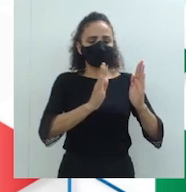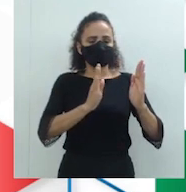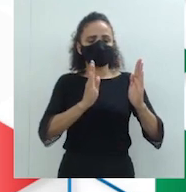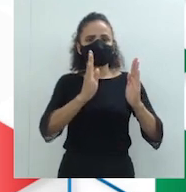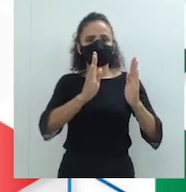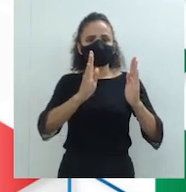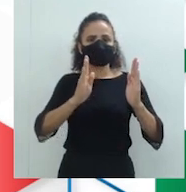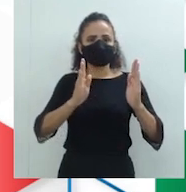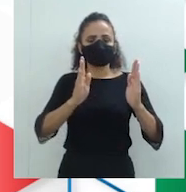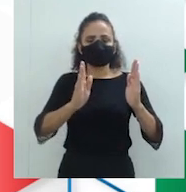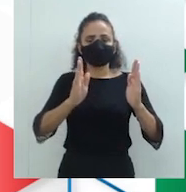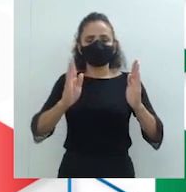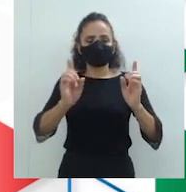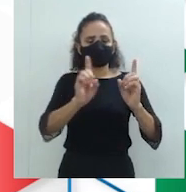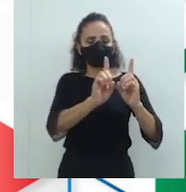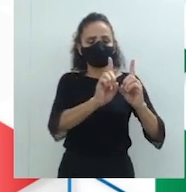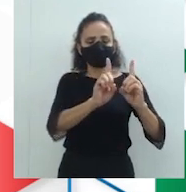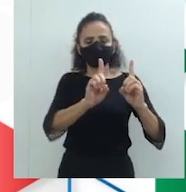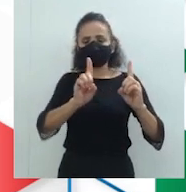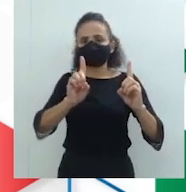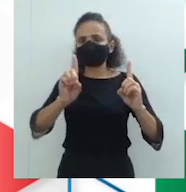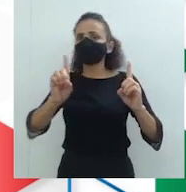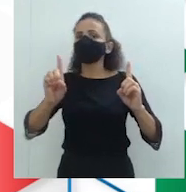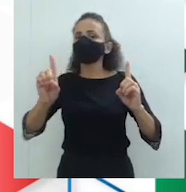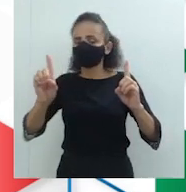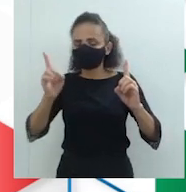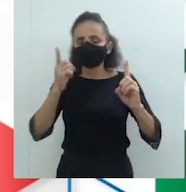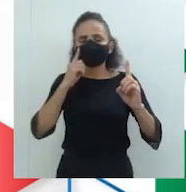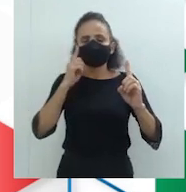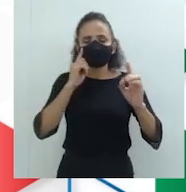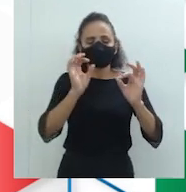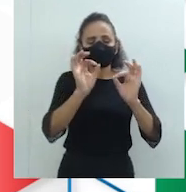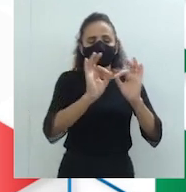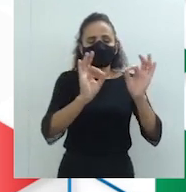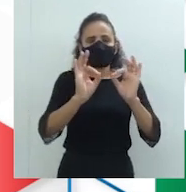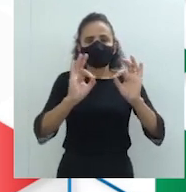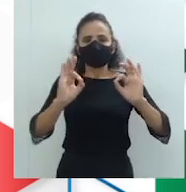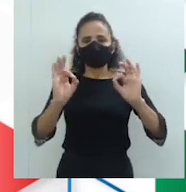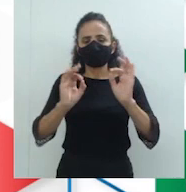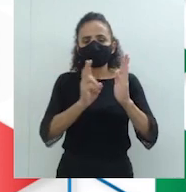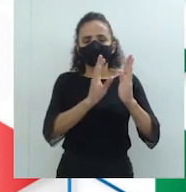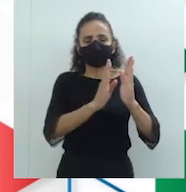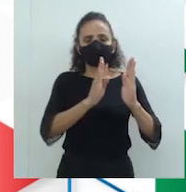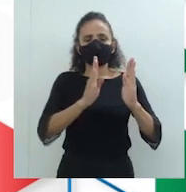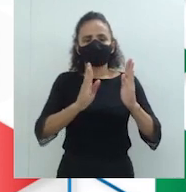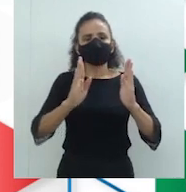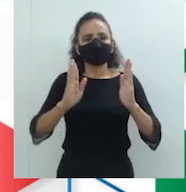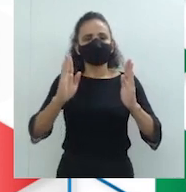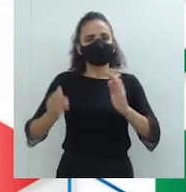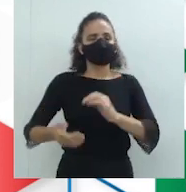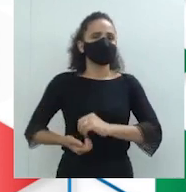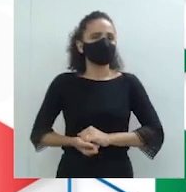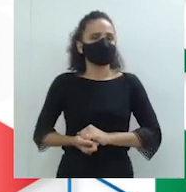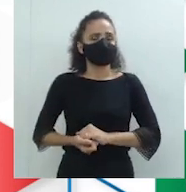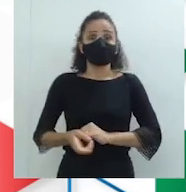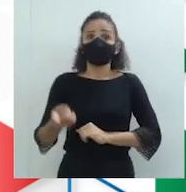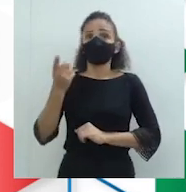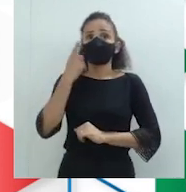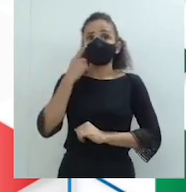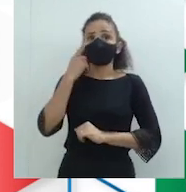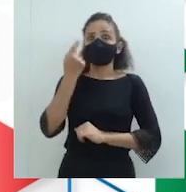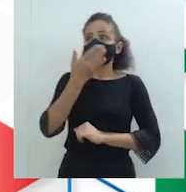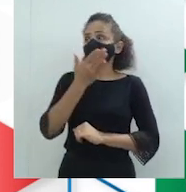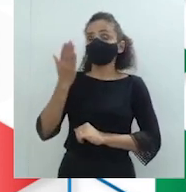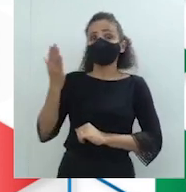simples. Elas estão ali paralelos e vão ter tomadas que vai ligar cada uma delas. Bom, e